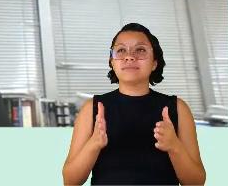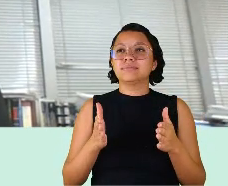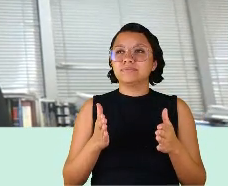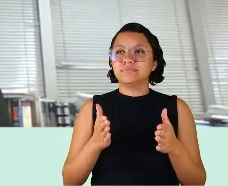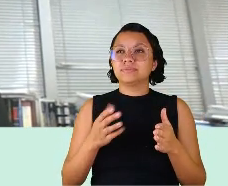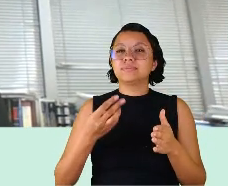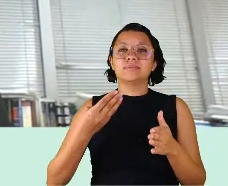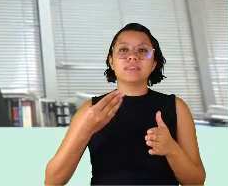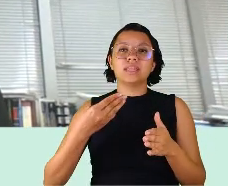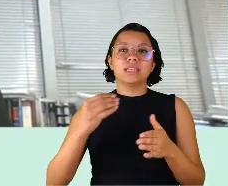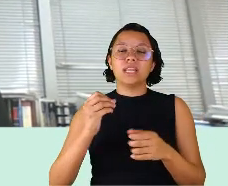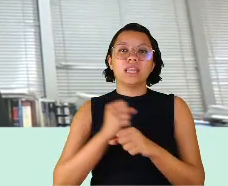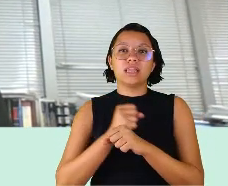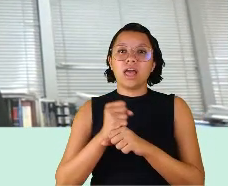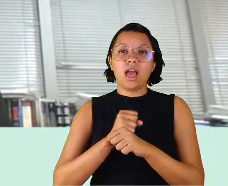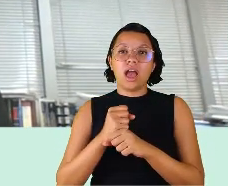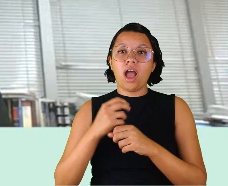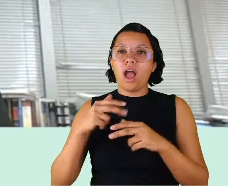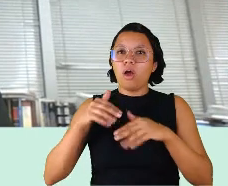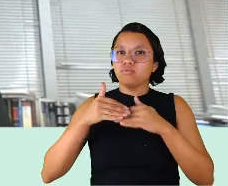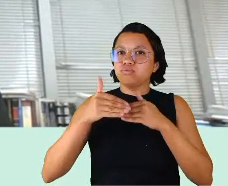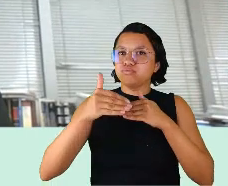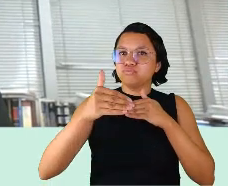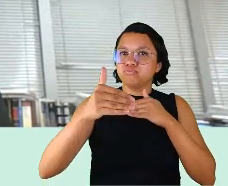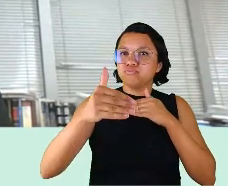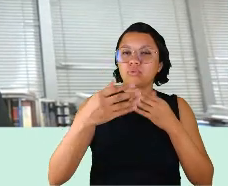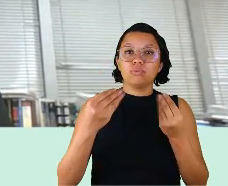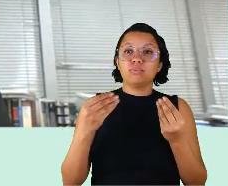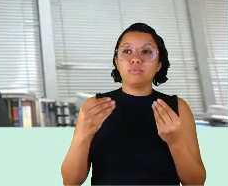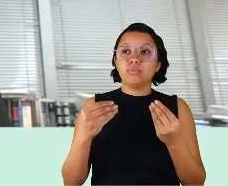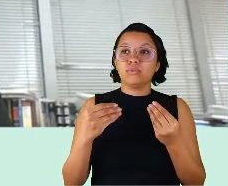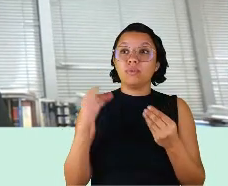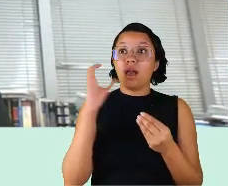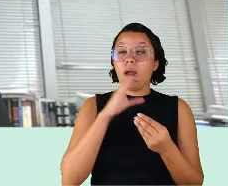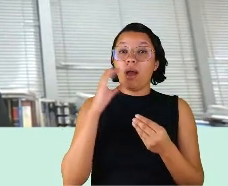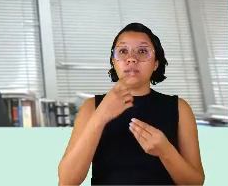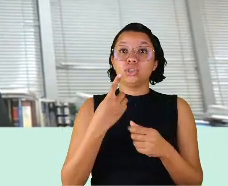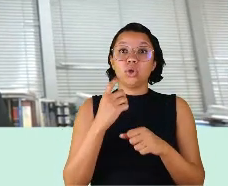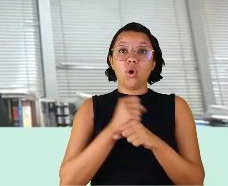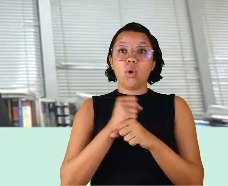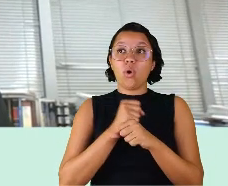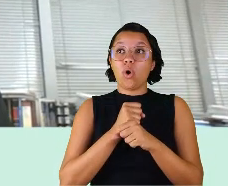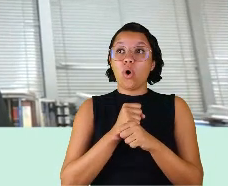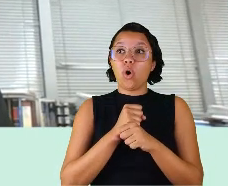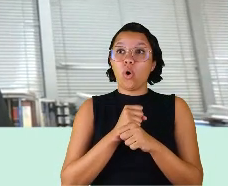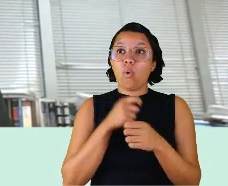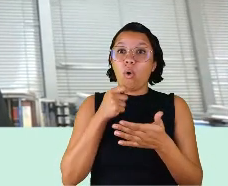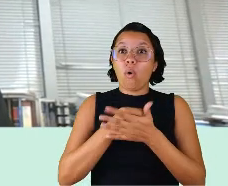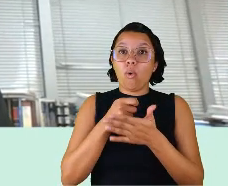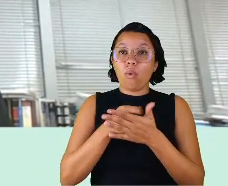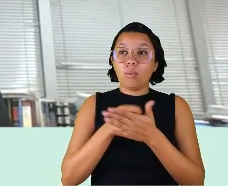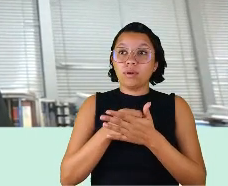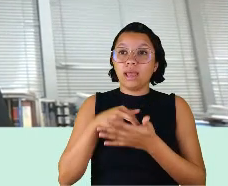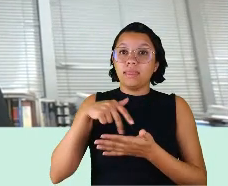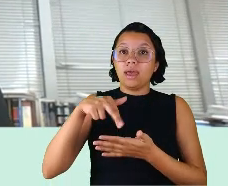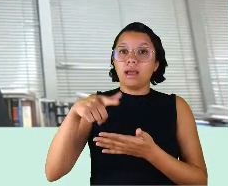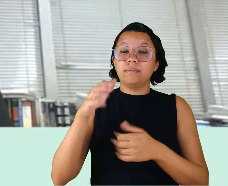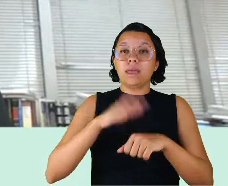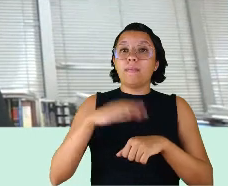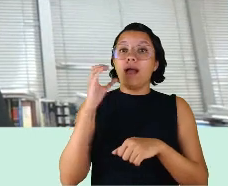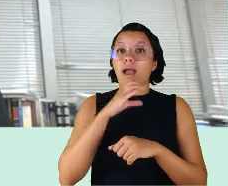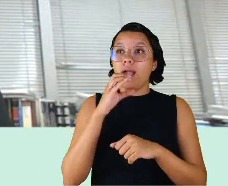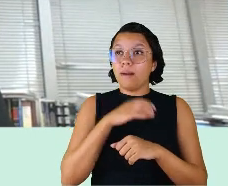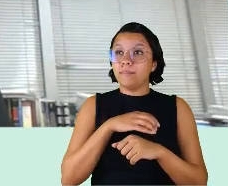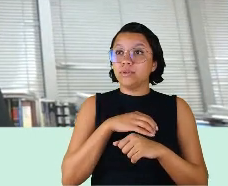Em 30 anos a gente andou muito, e de repente em um ano nós fomos obrigados a caminhar mais rápido,